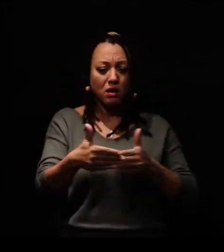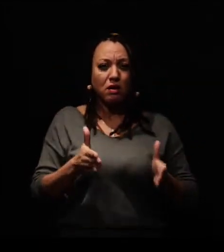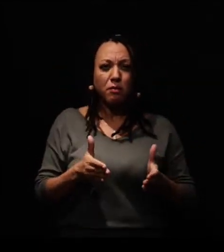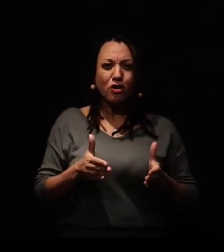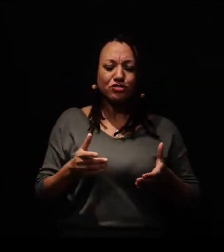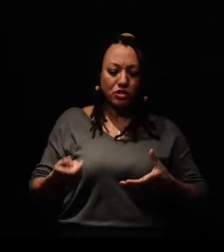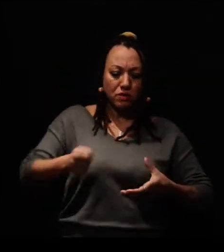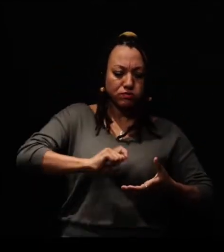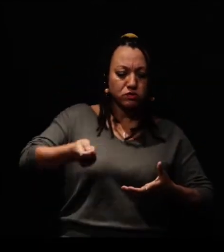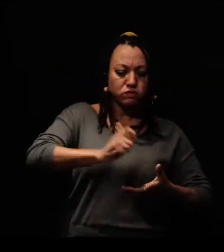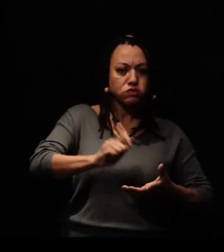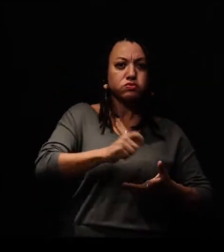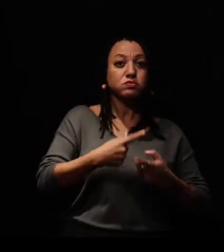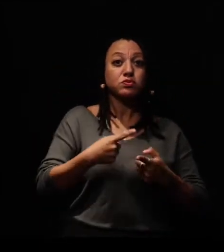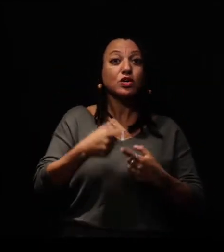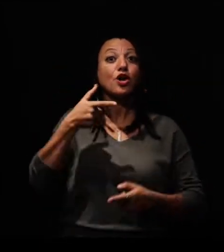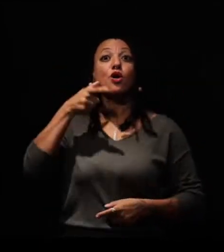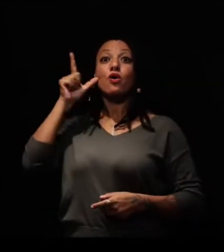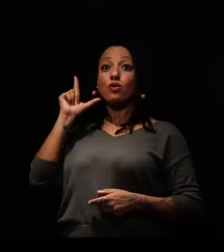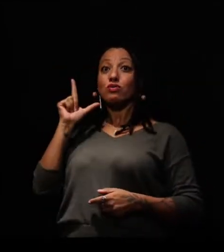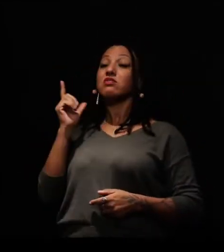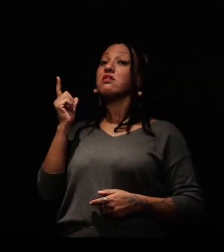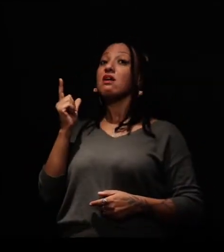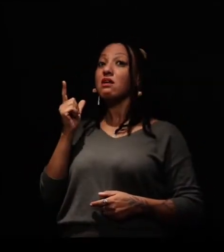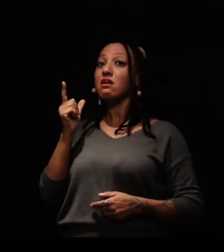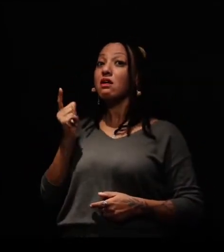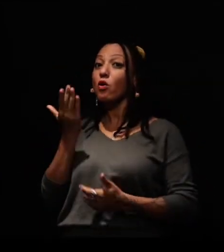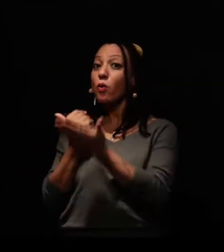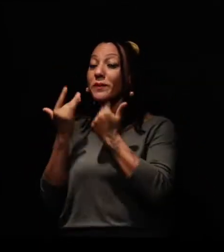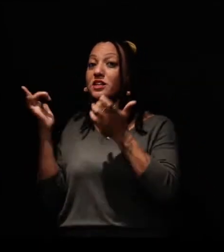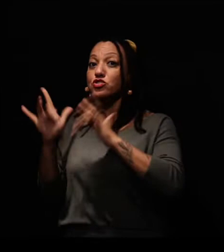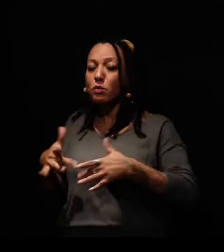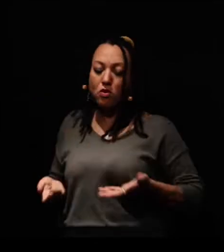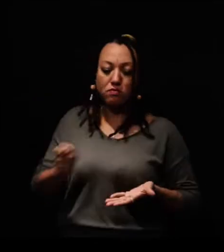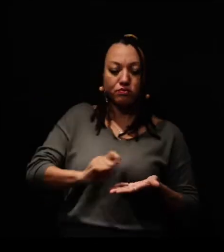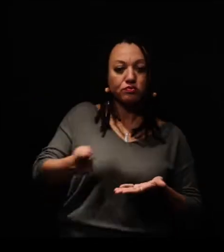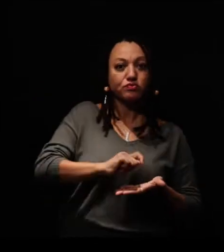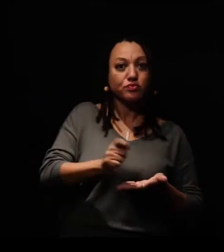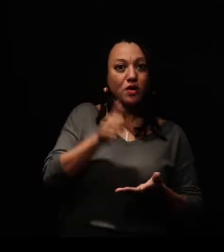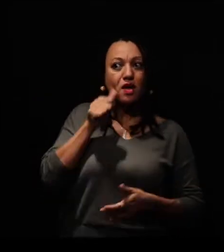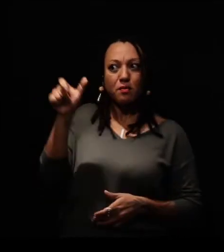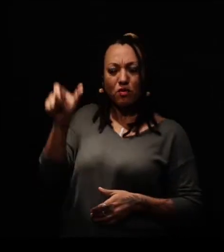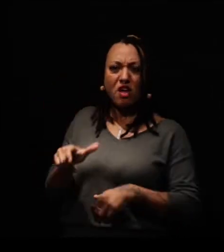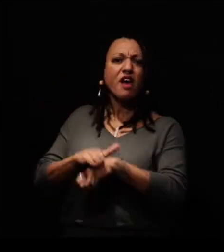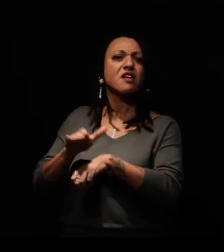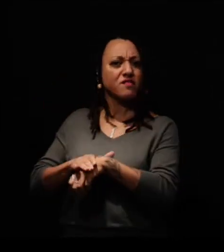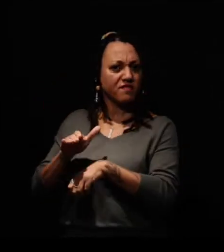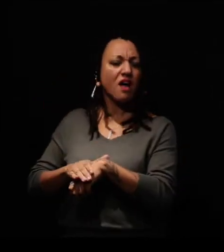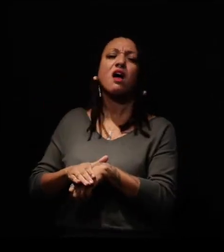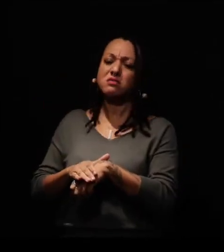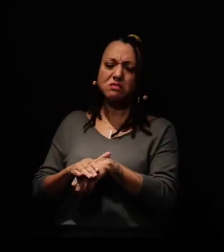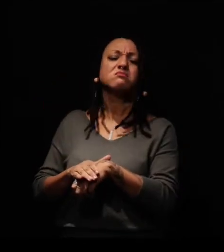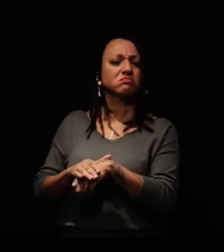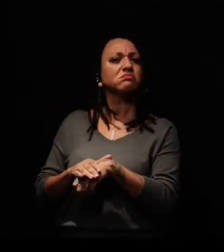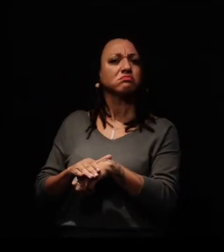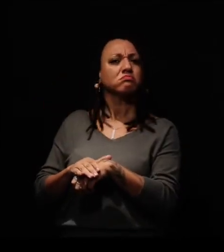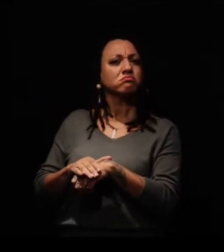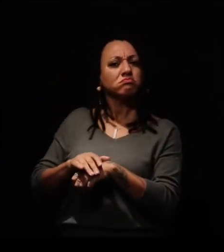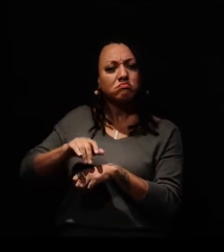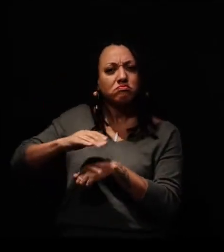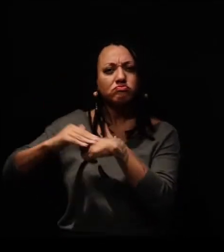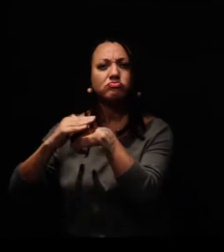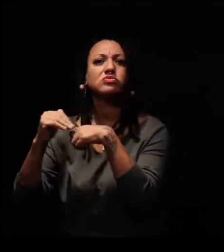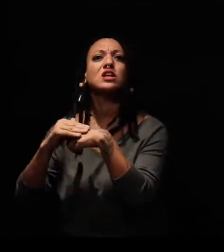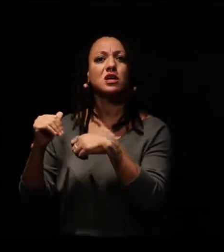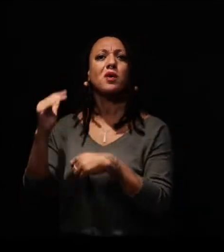pega um pote de sorvete e faz sua marmita com o que sobrou da janta. Que Dona Maria fez, faz e continua fazendo, sem caô. Não é visão de fazer dela, Amélia, mas